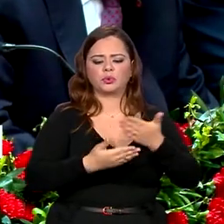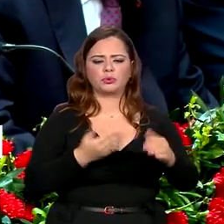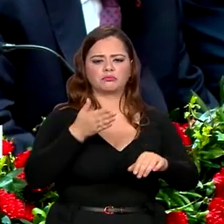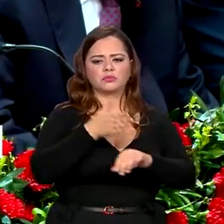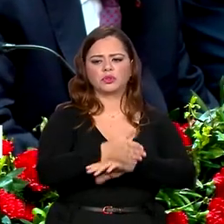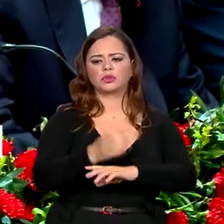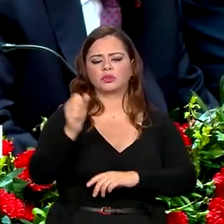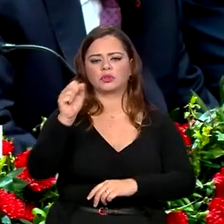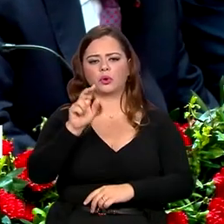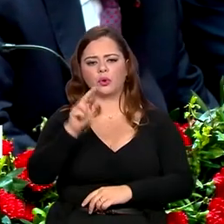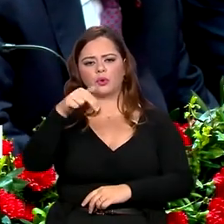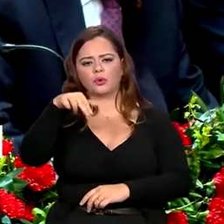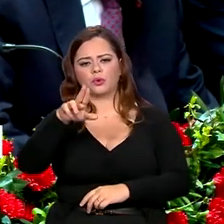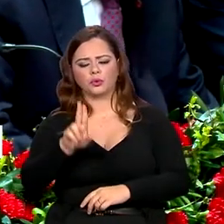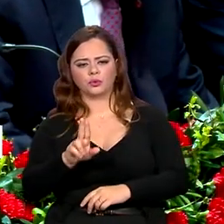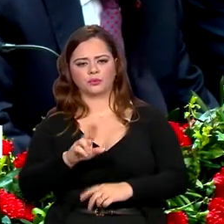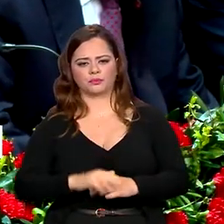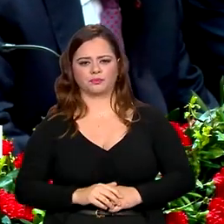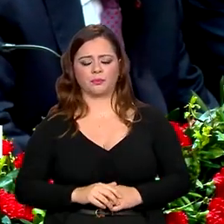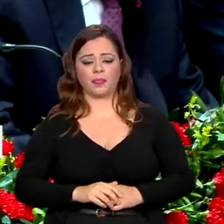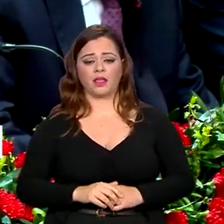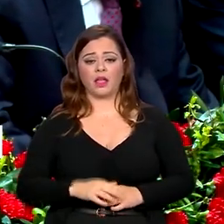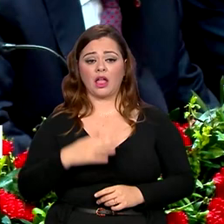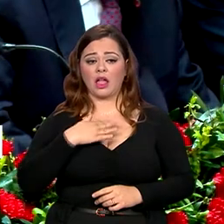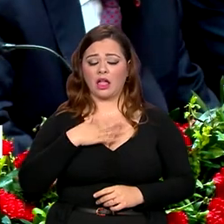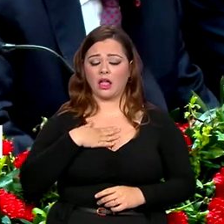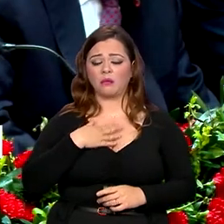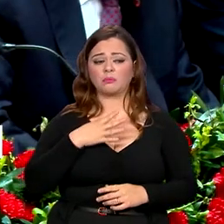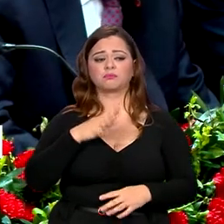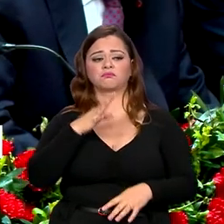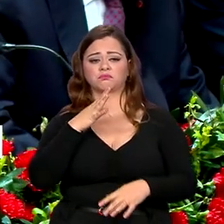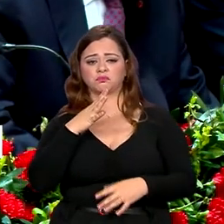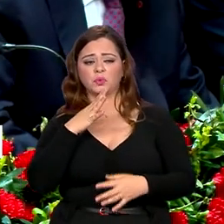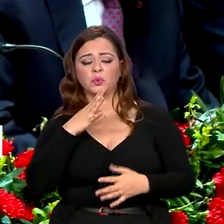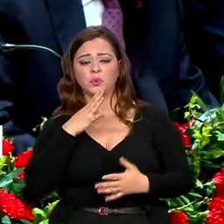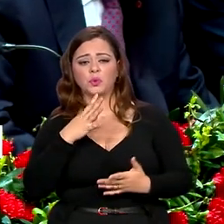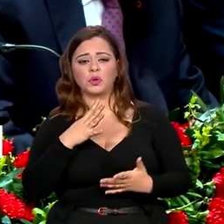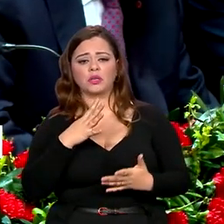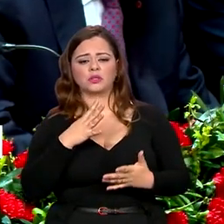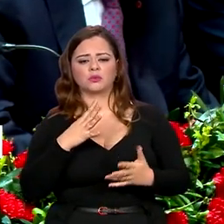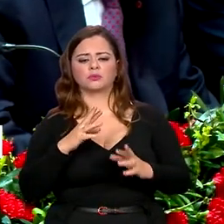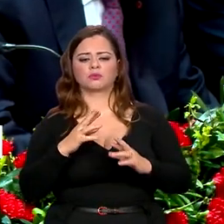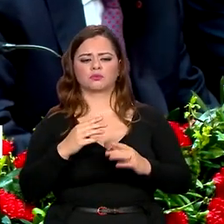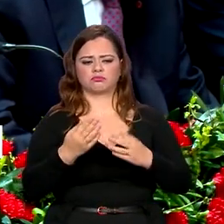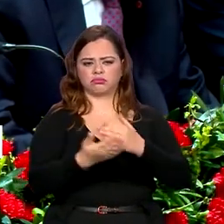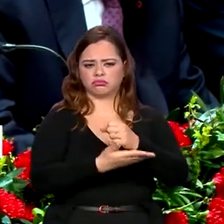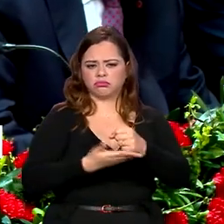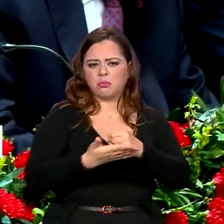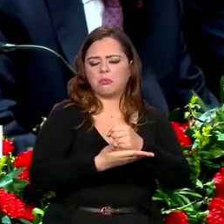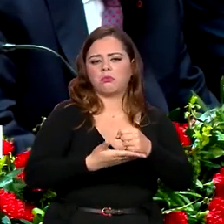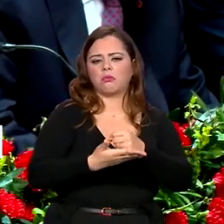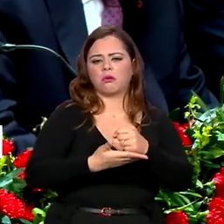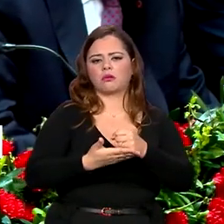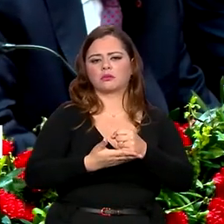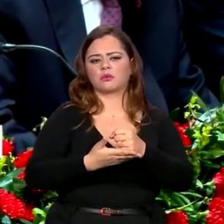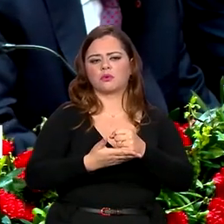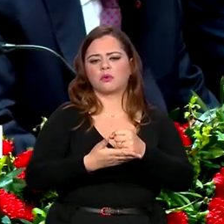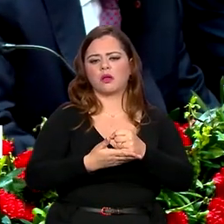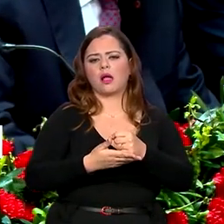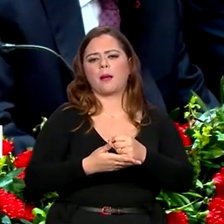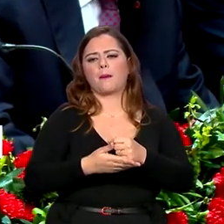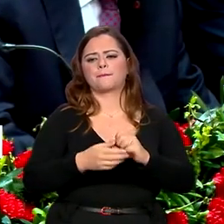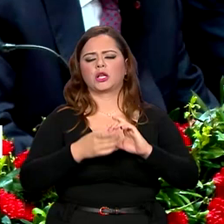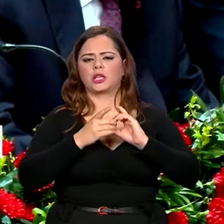Europeia. Eu considero a integração resultante da União Europeia num patrimônio